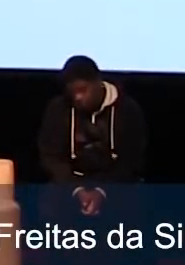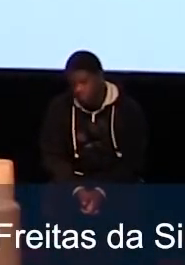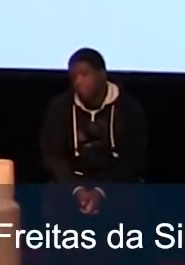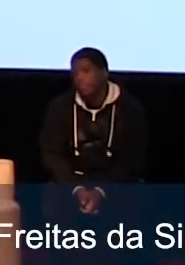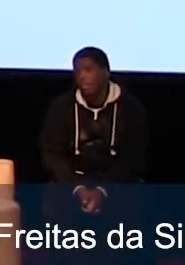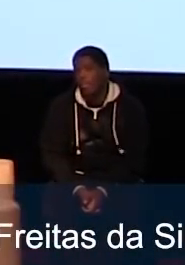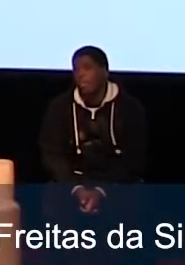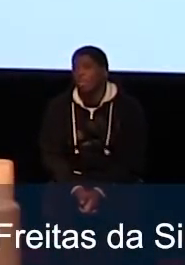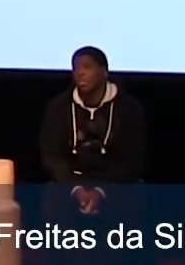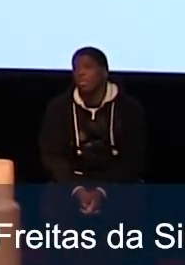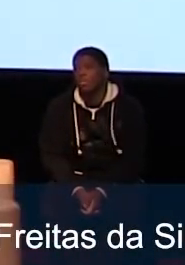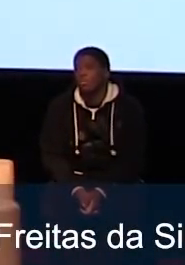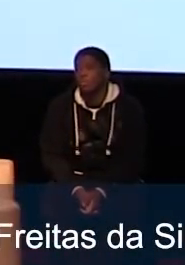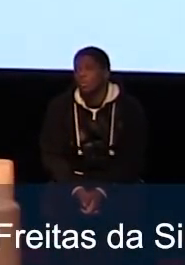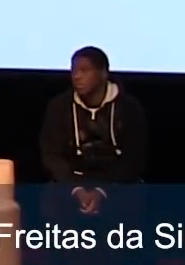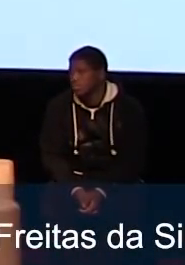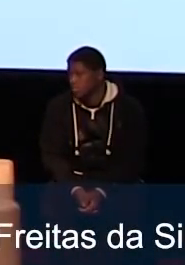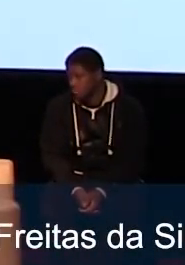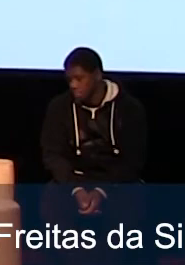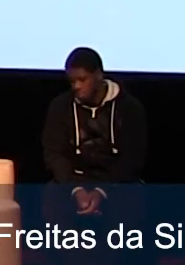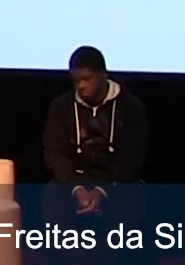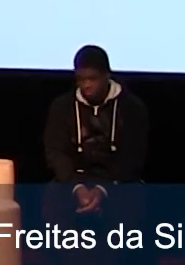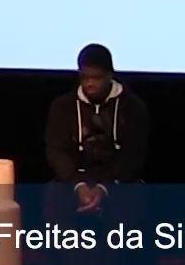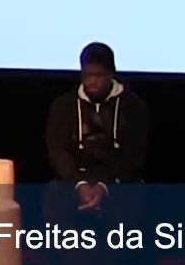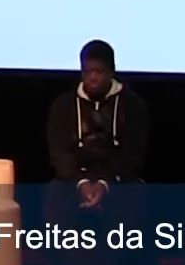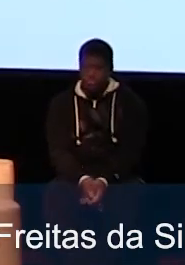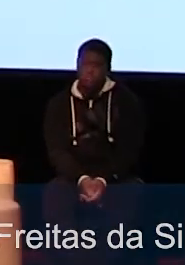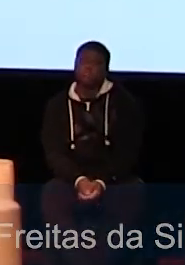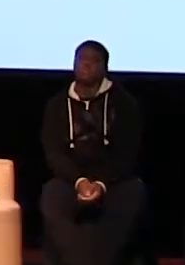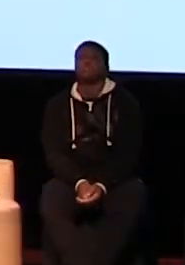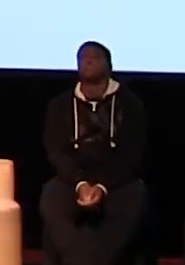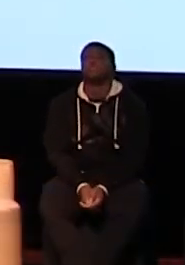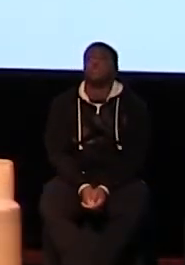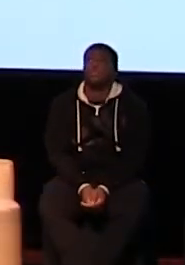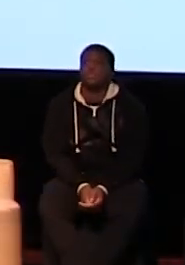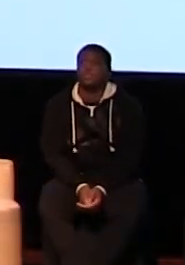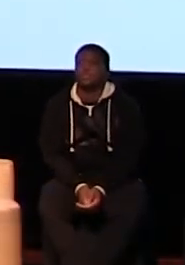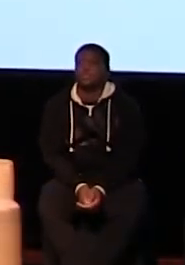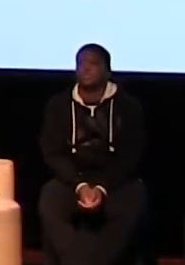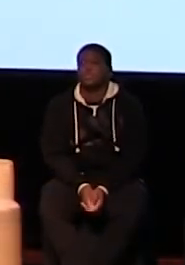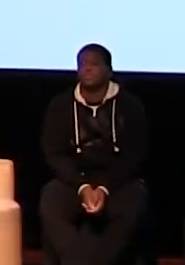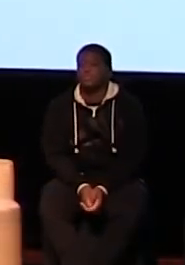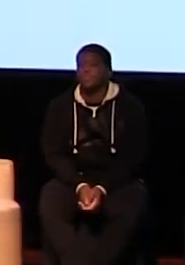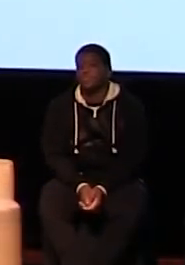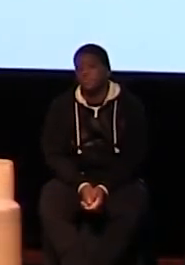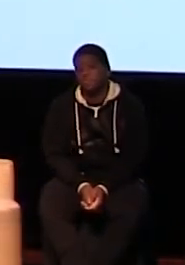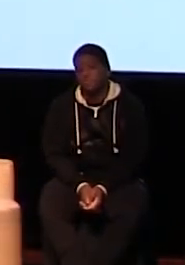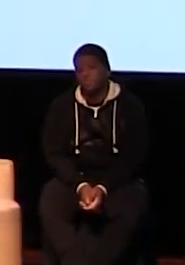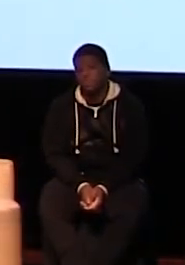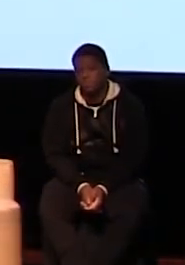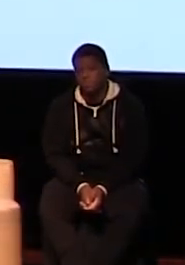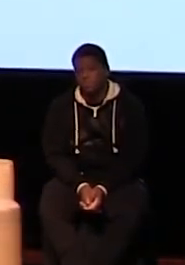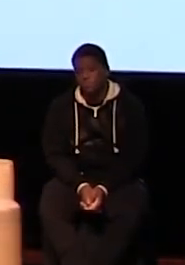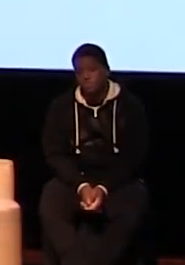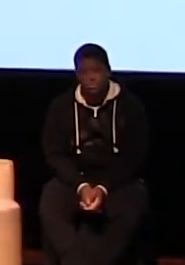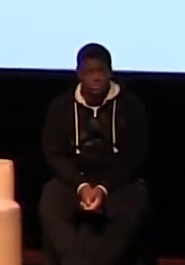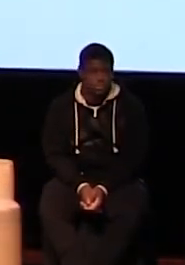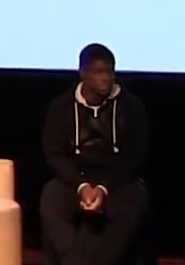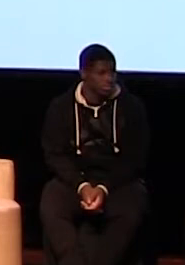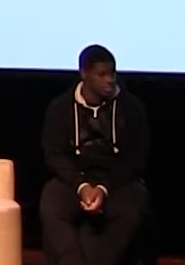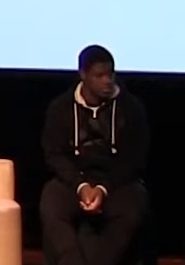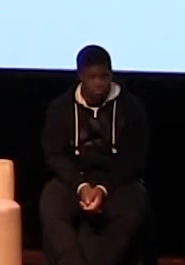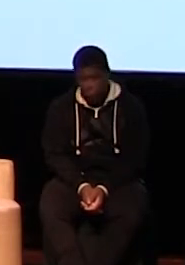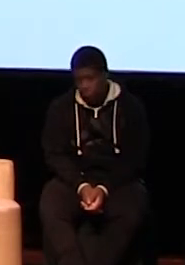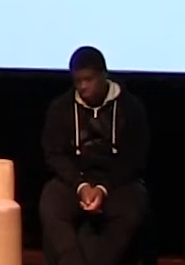O processo que a gente foi cada vez ganhando voz na nossa escola se deve muito à questão também